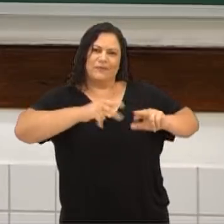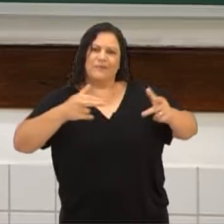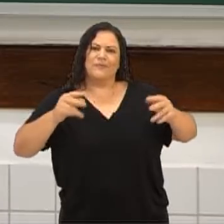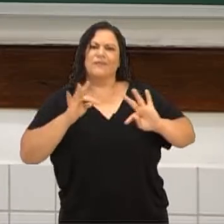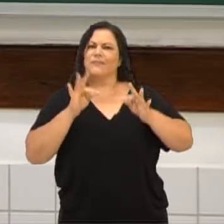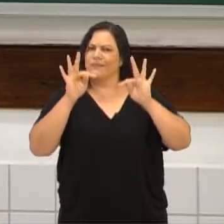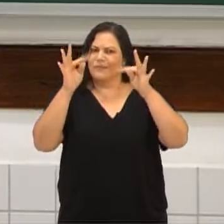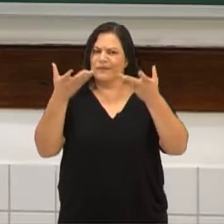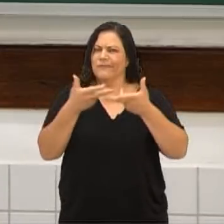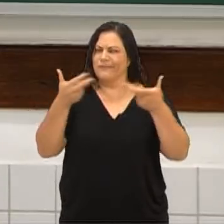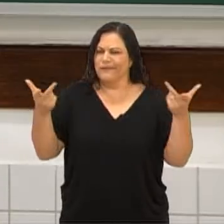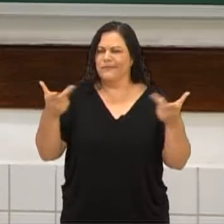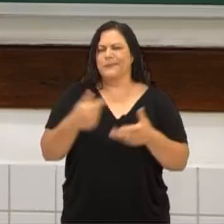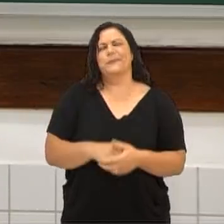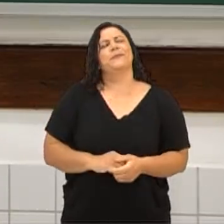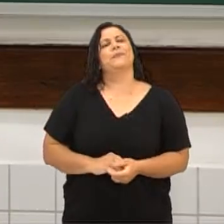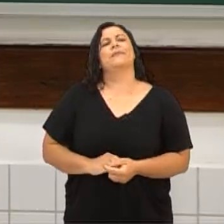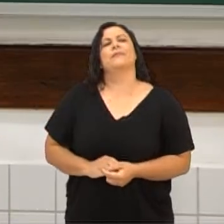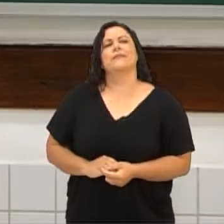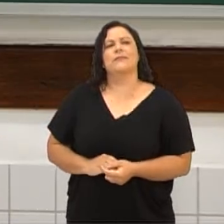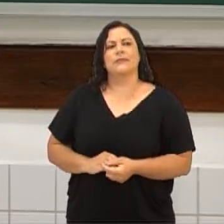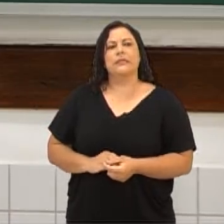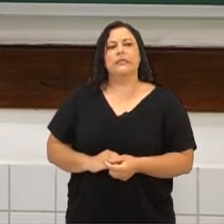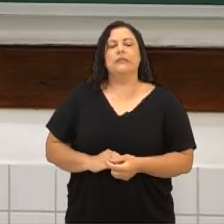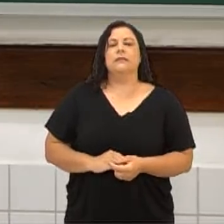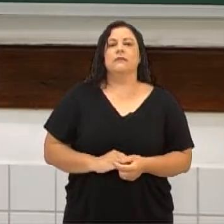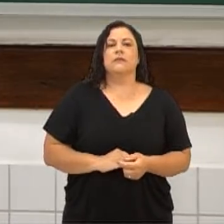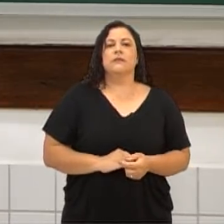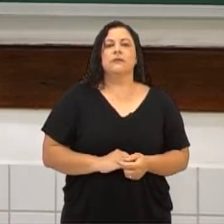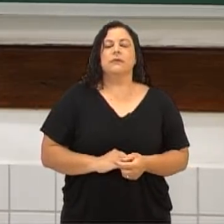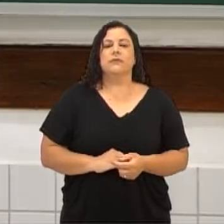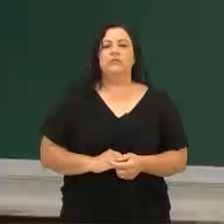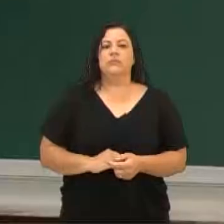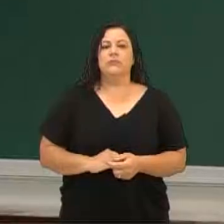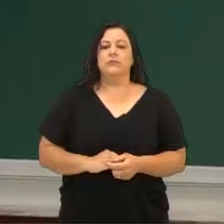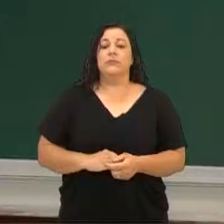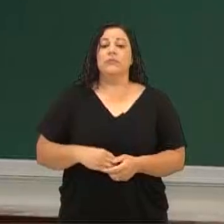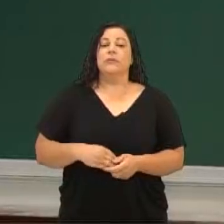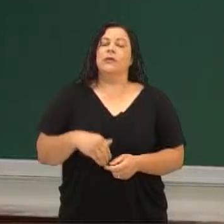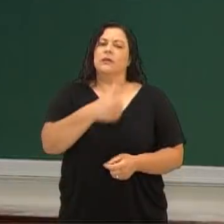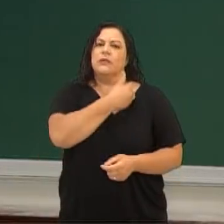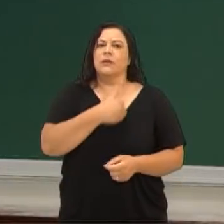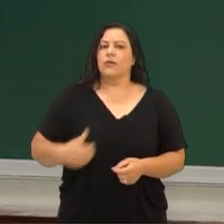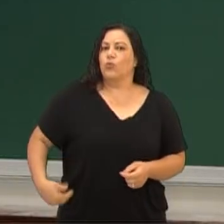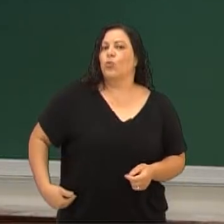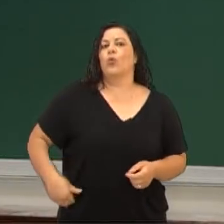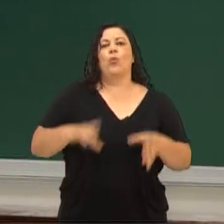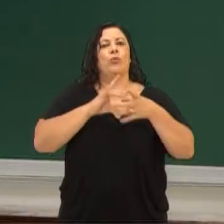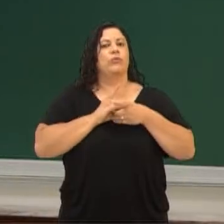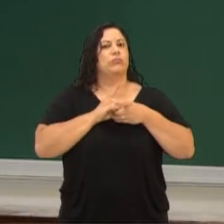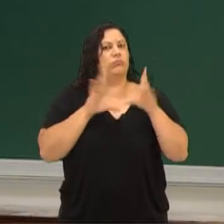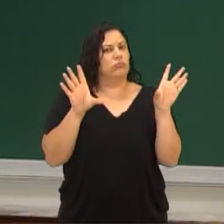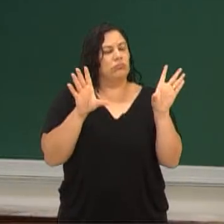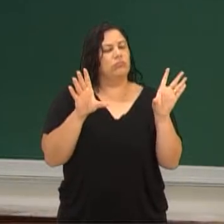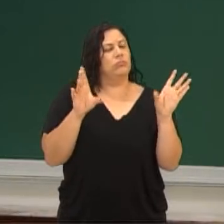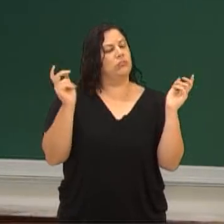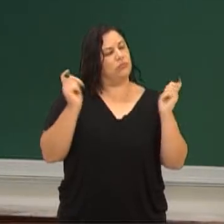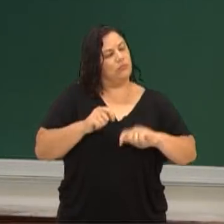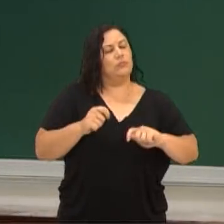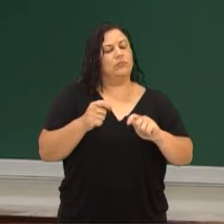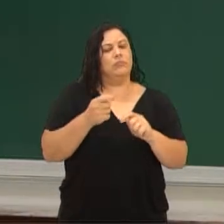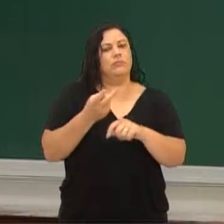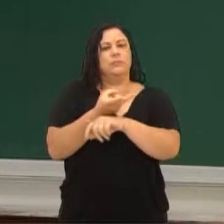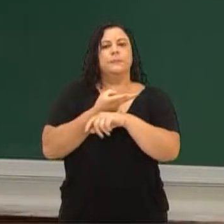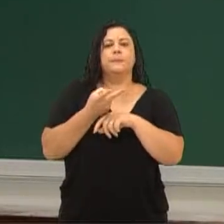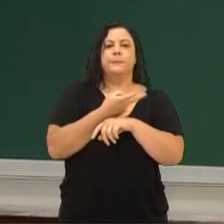monte aqui na minha frente. E a República Democrática do Congo é muito procurada para esse tipo de exploração